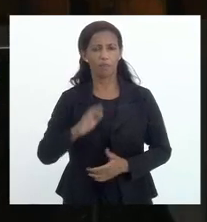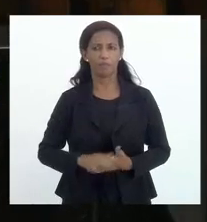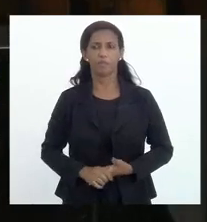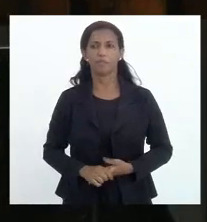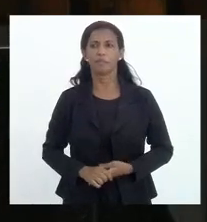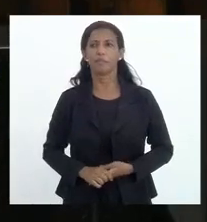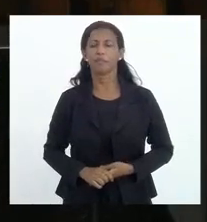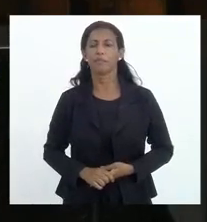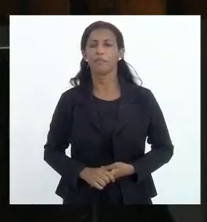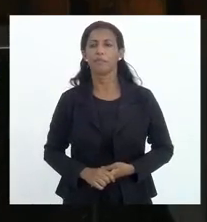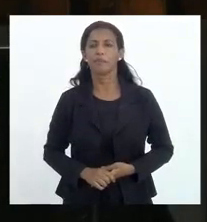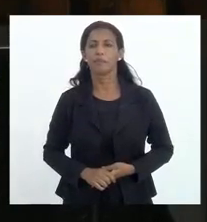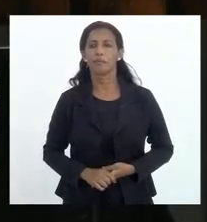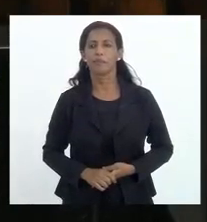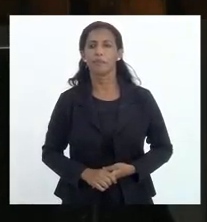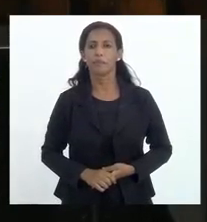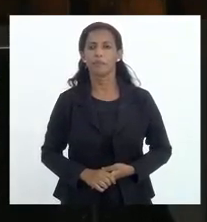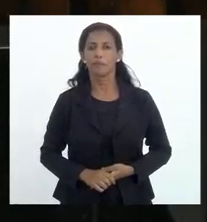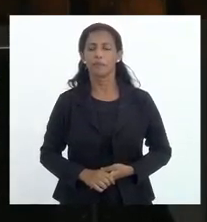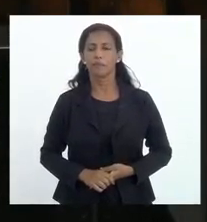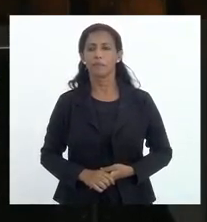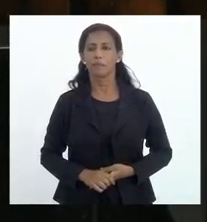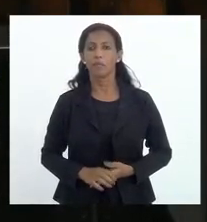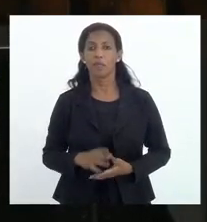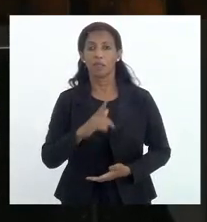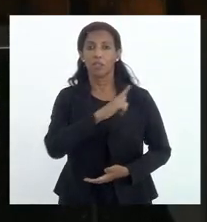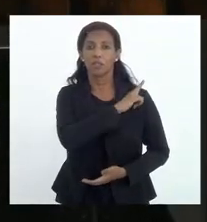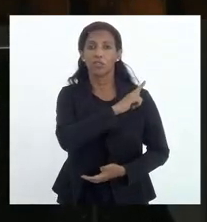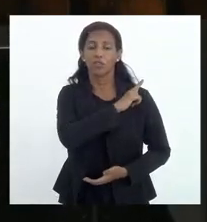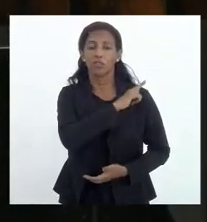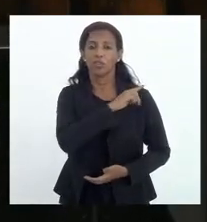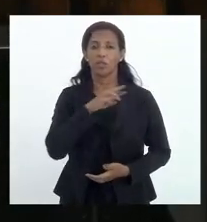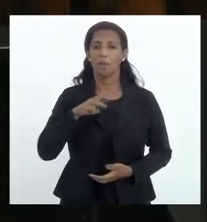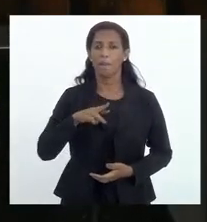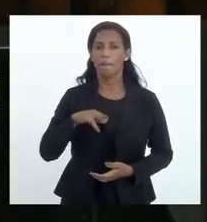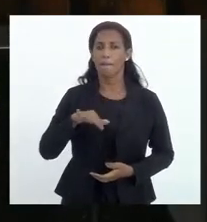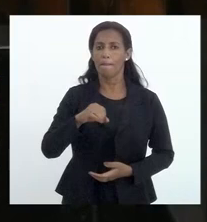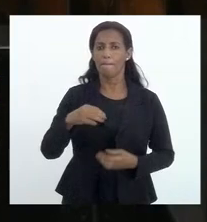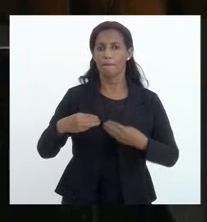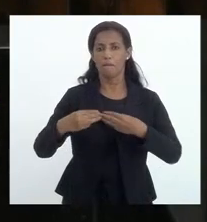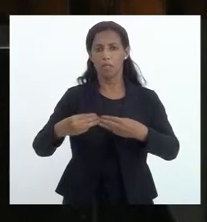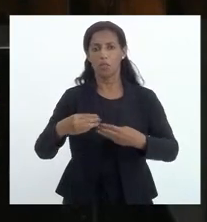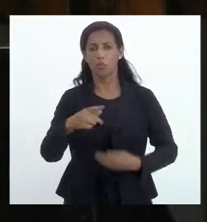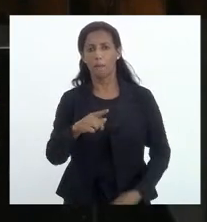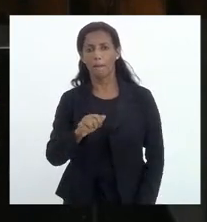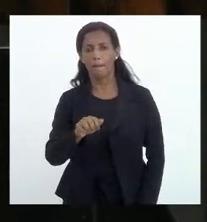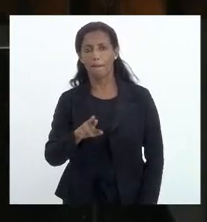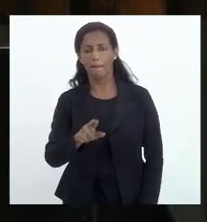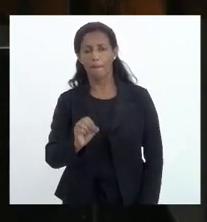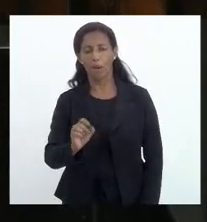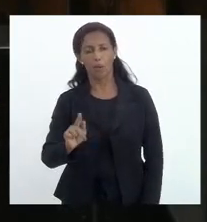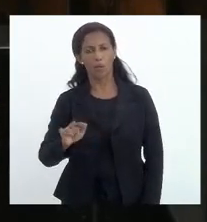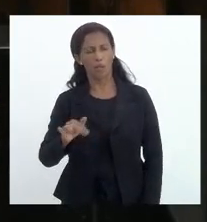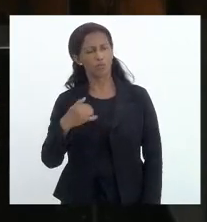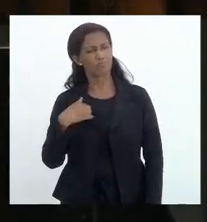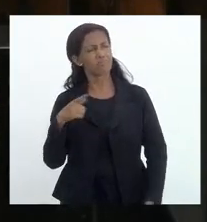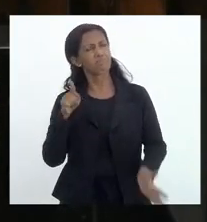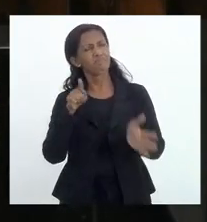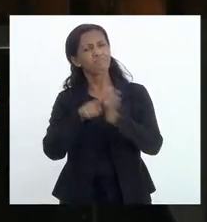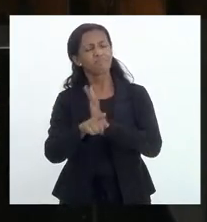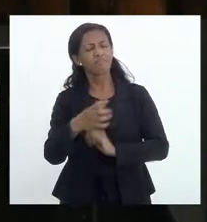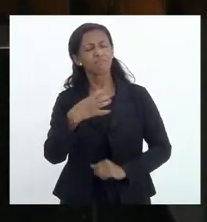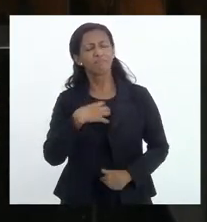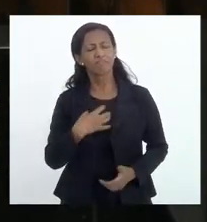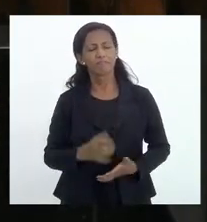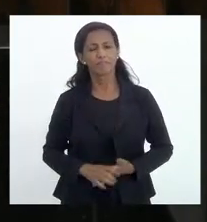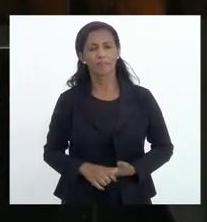radicalizada até do ponto de vista da gestão do ministro Paulo Guedes do Ministério da Economia. Aí, nesse sentido, eu queria perguntar o